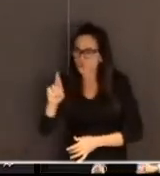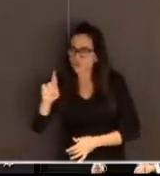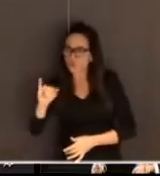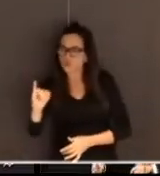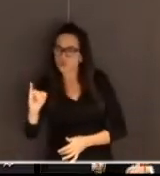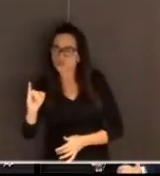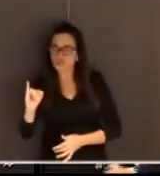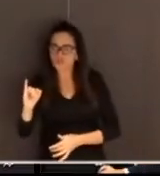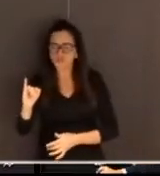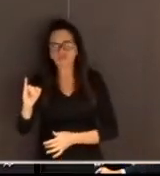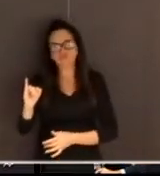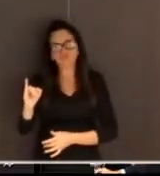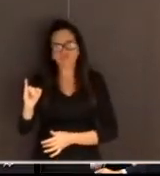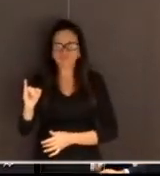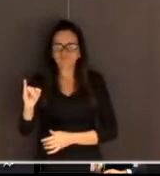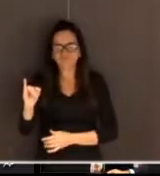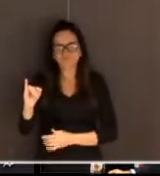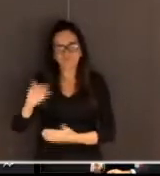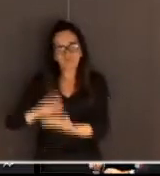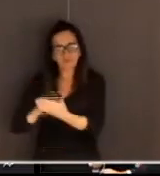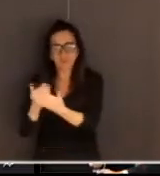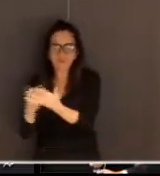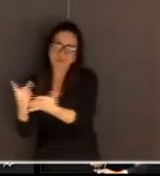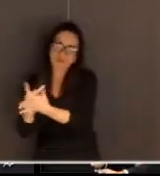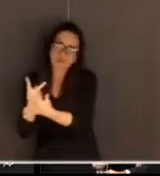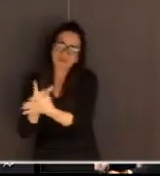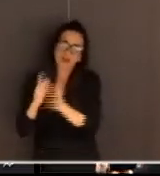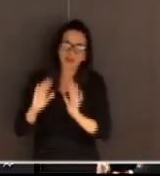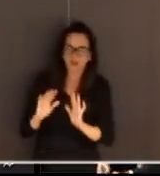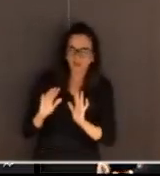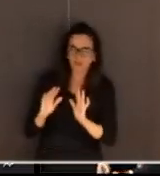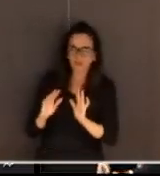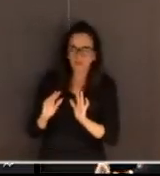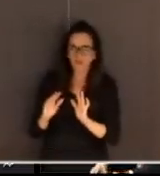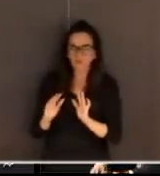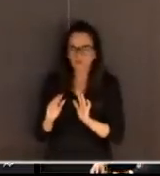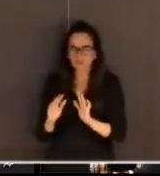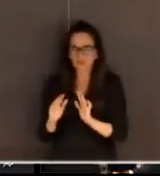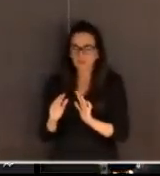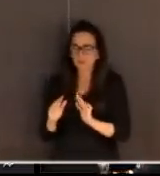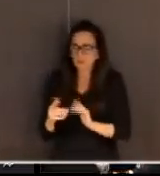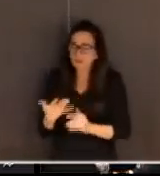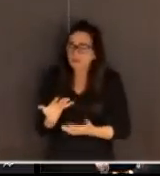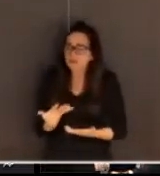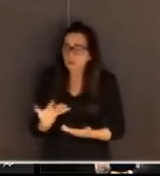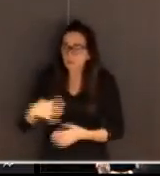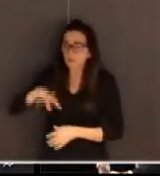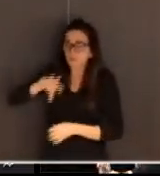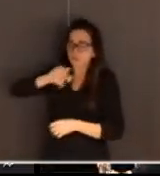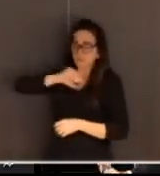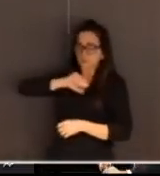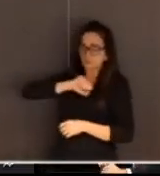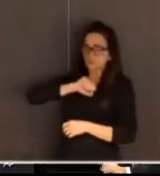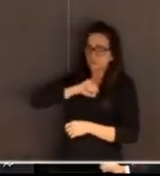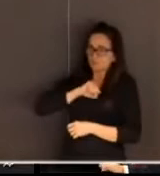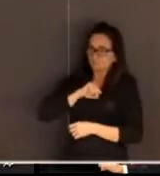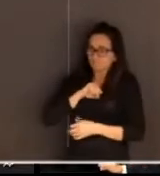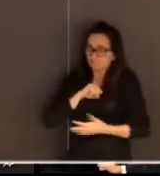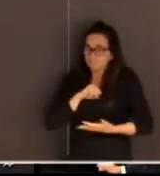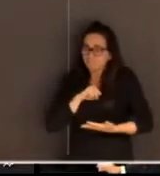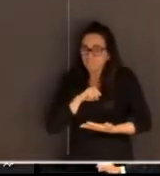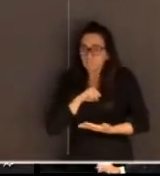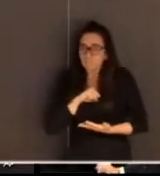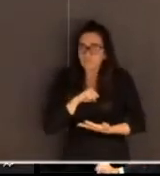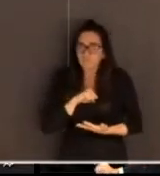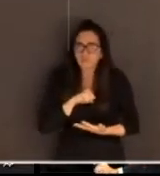o legislador brasileiro em 2008? Ele incorporou, de maneira parcial, esta